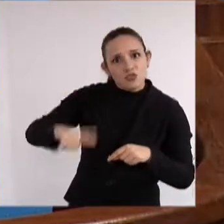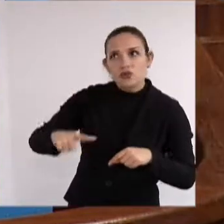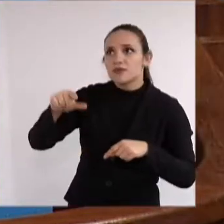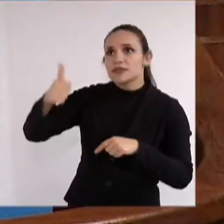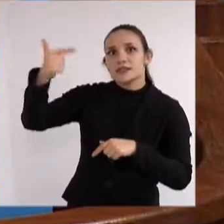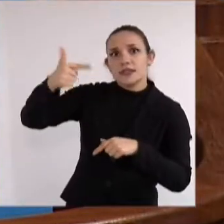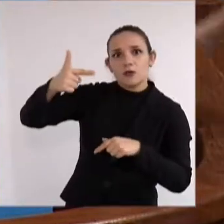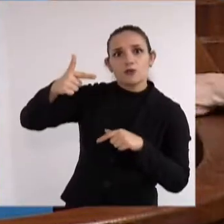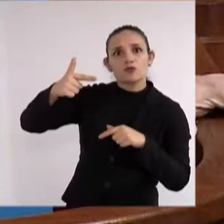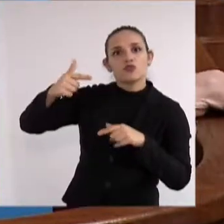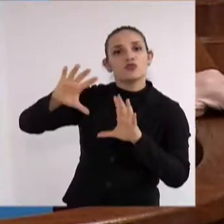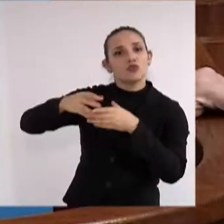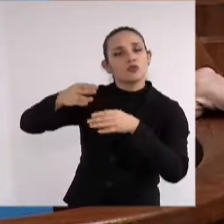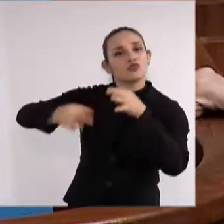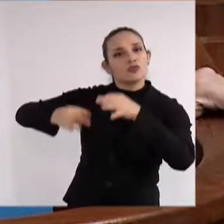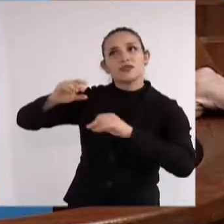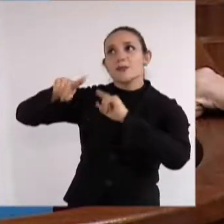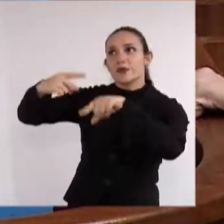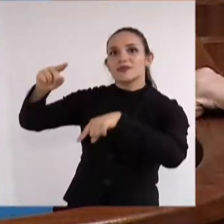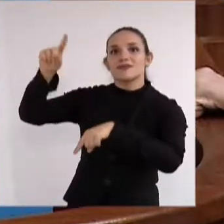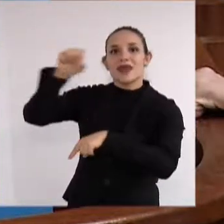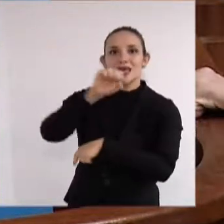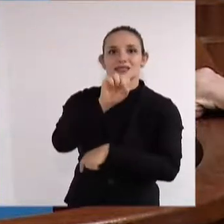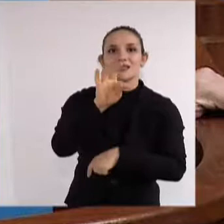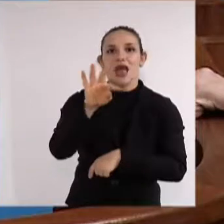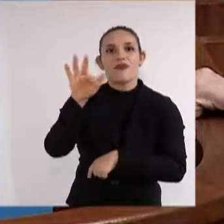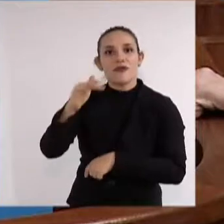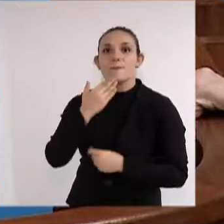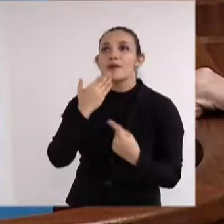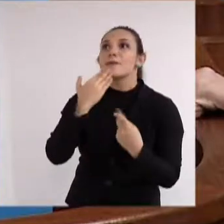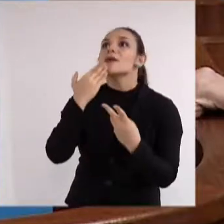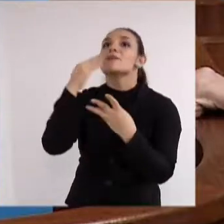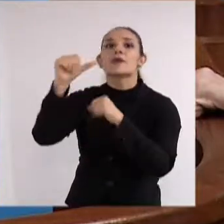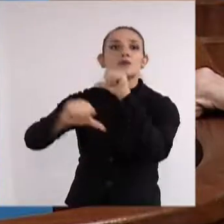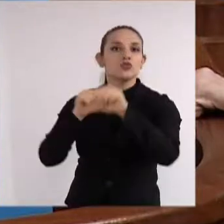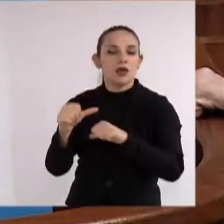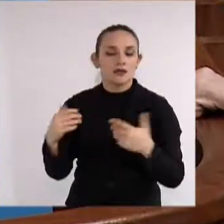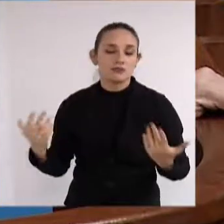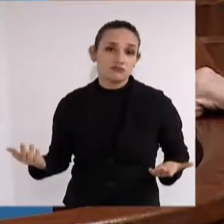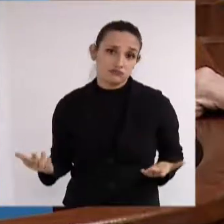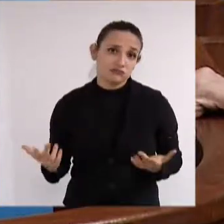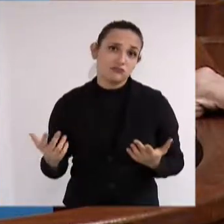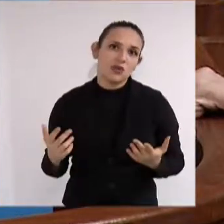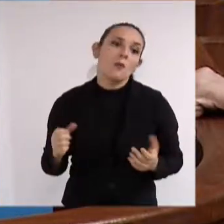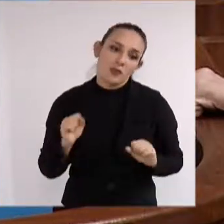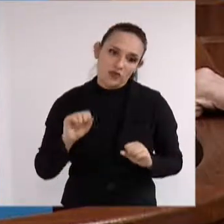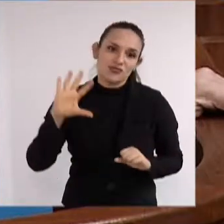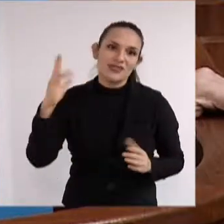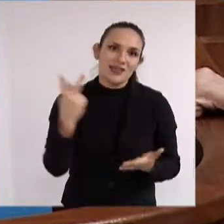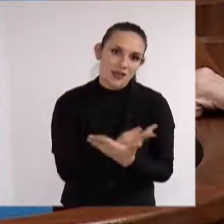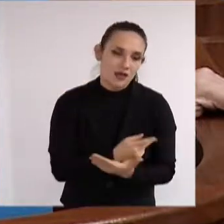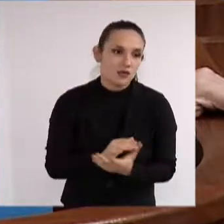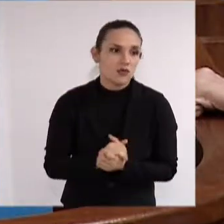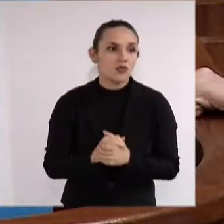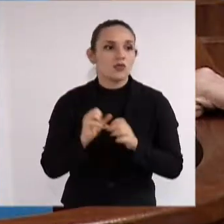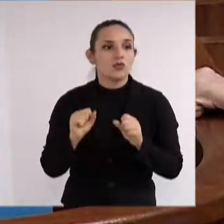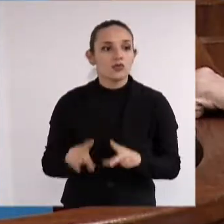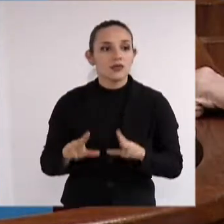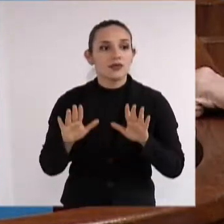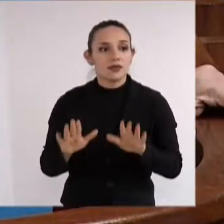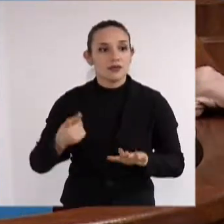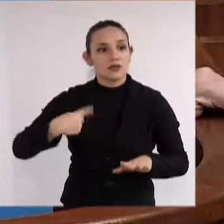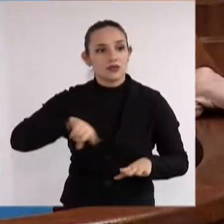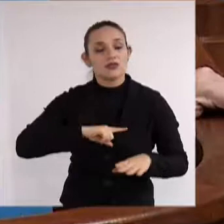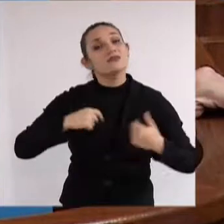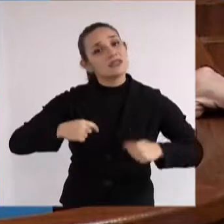Então, quando se tem uma decisão da CCJR, o assunto tem que ser discutido nessa casa do ponto de